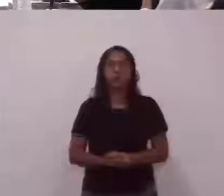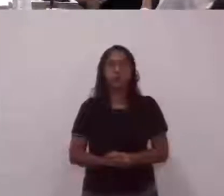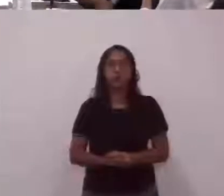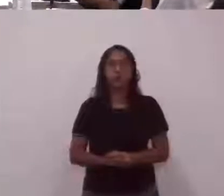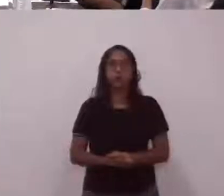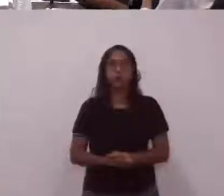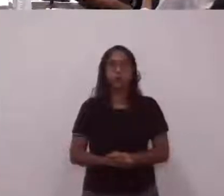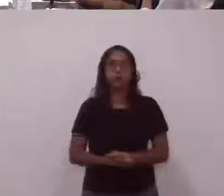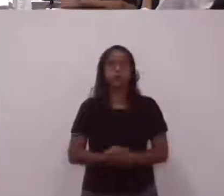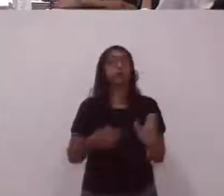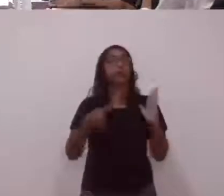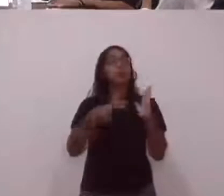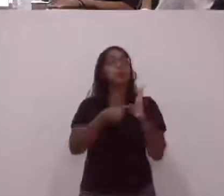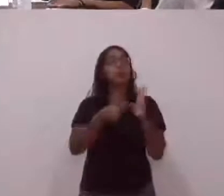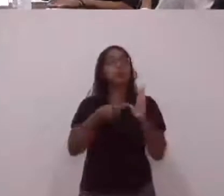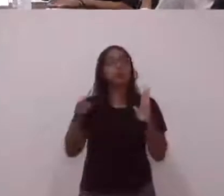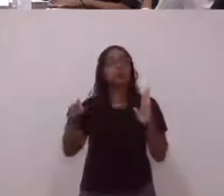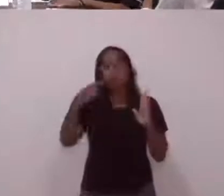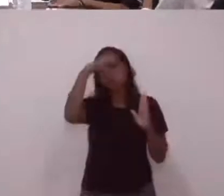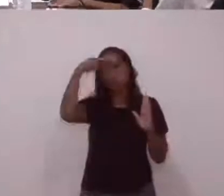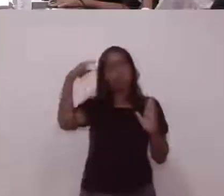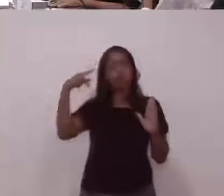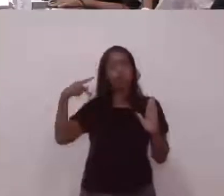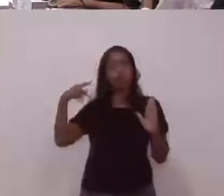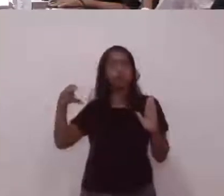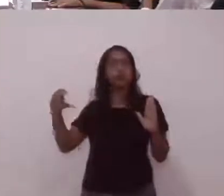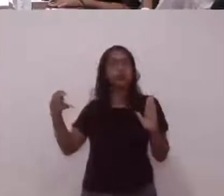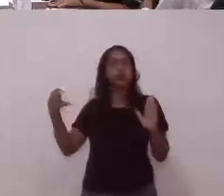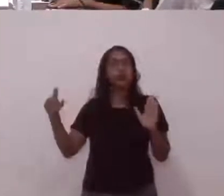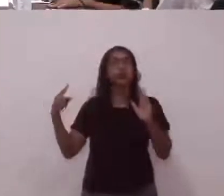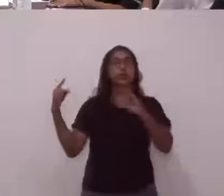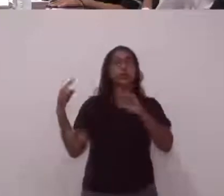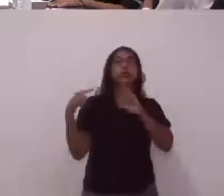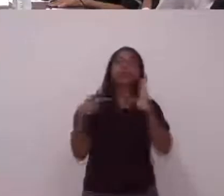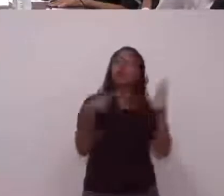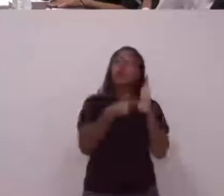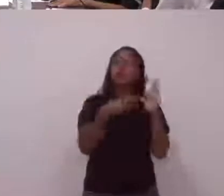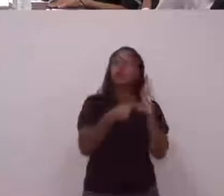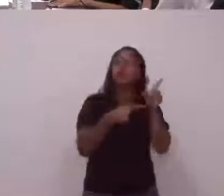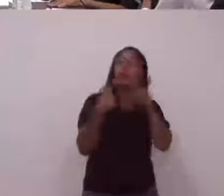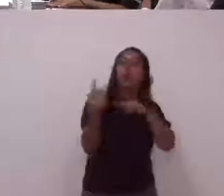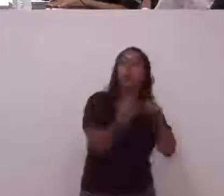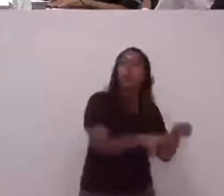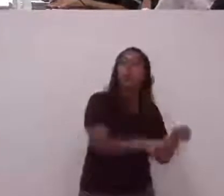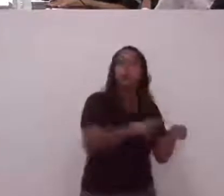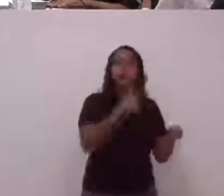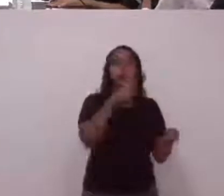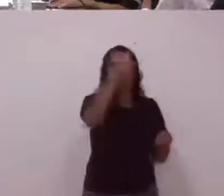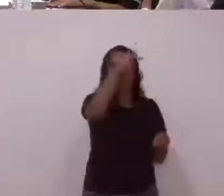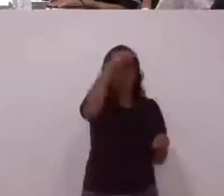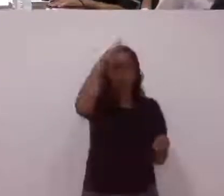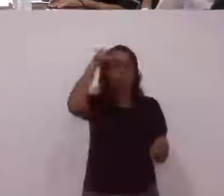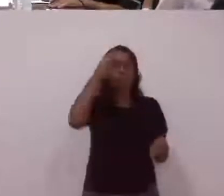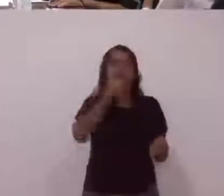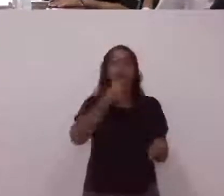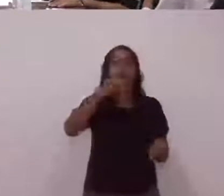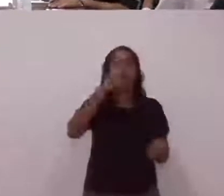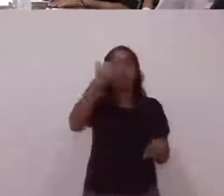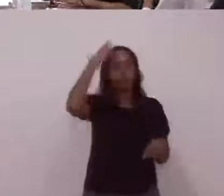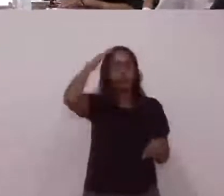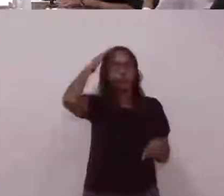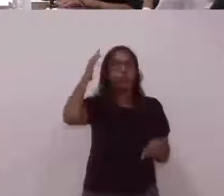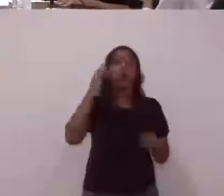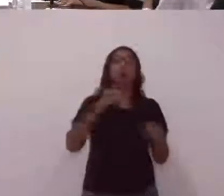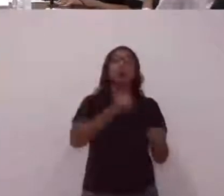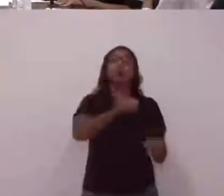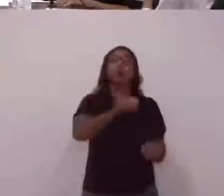Denúncia apresentada pelo vereador Edson PC contra o excelentíssimo prefeito municipal Jaime Cruz, protocolo nº 375 desta casa